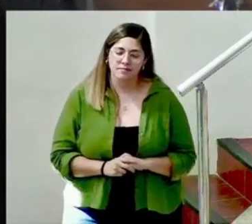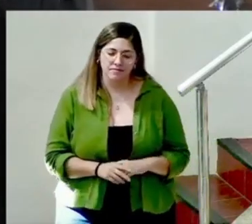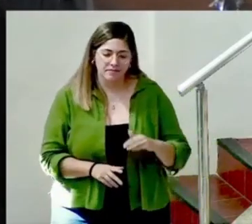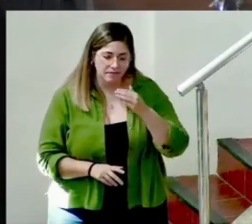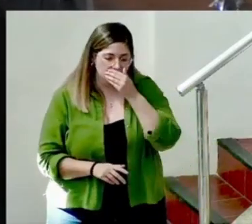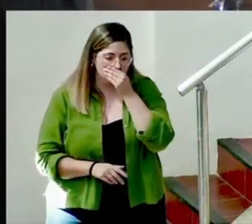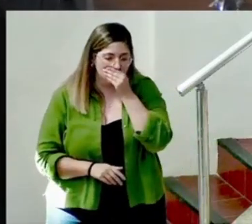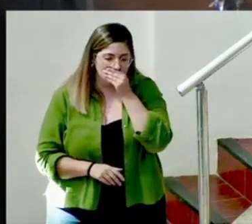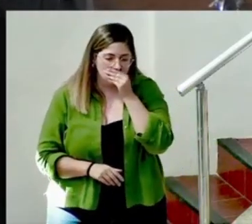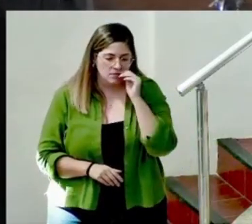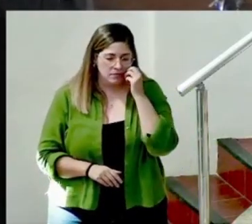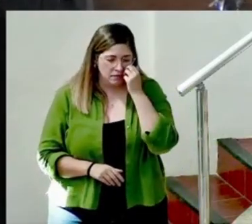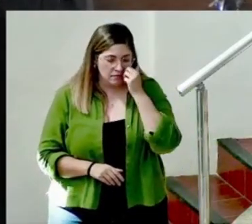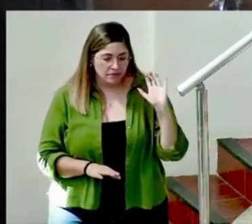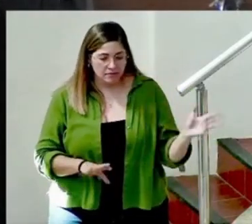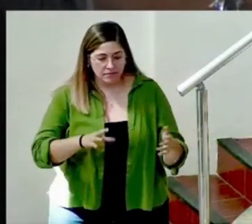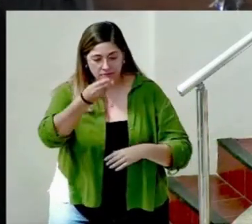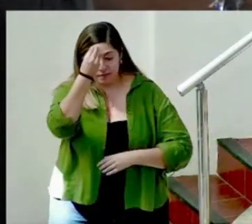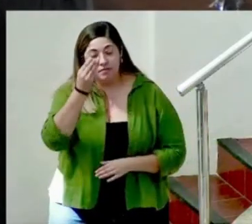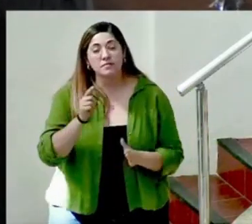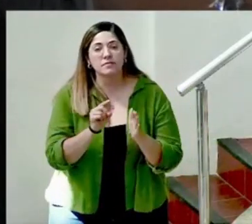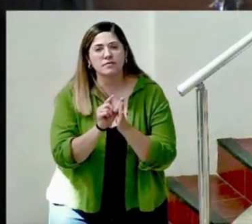Como você tem olhado para a vida?